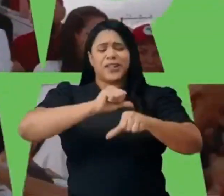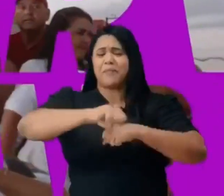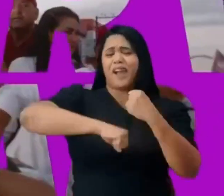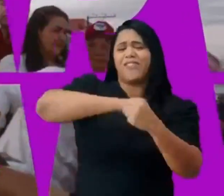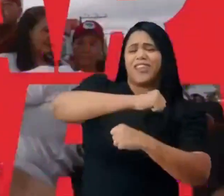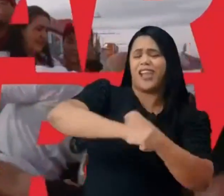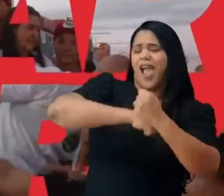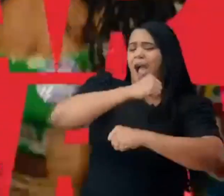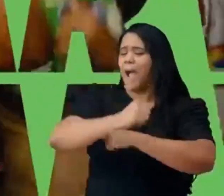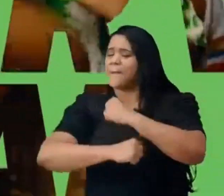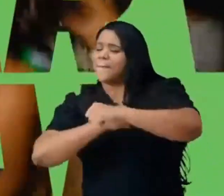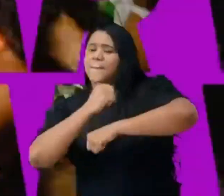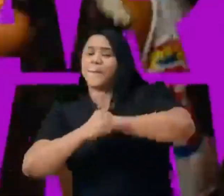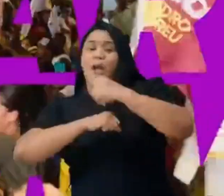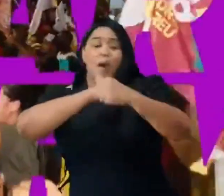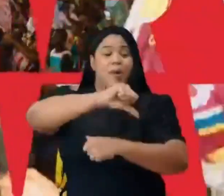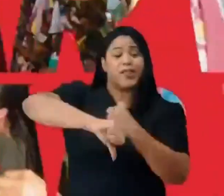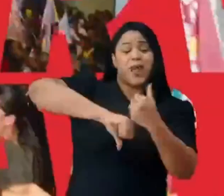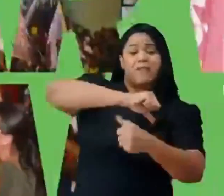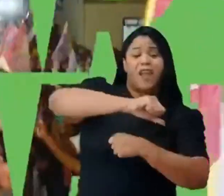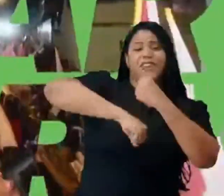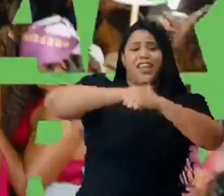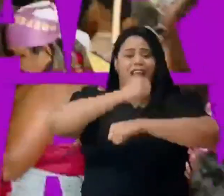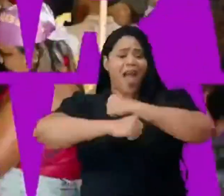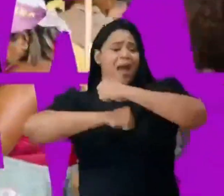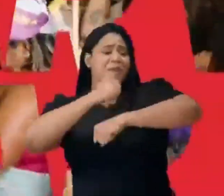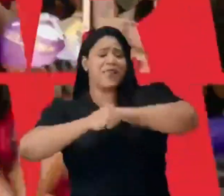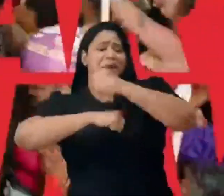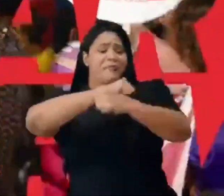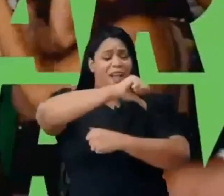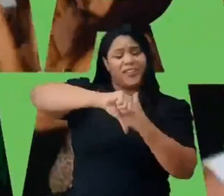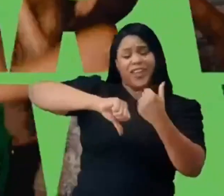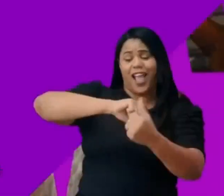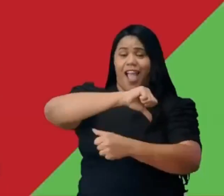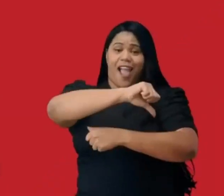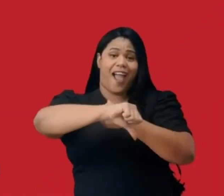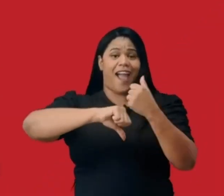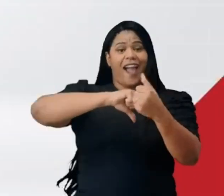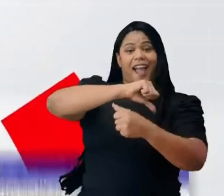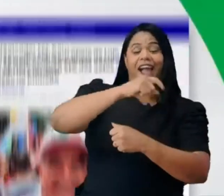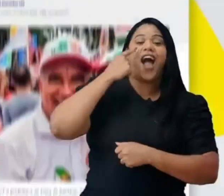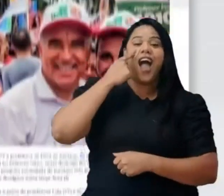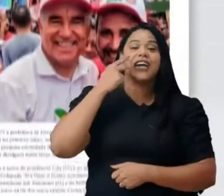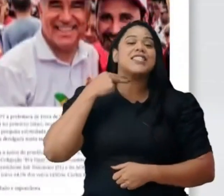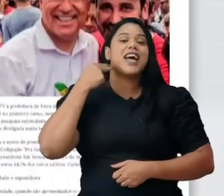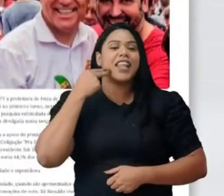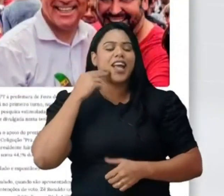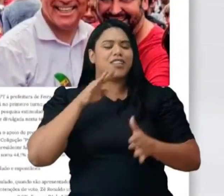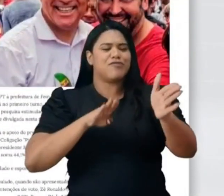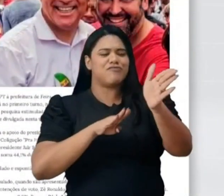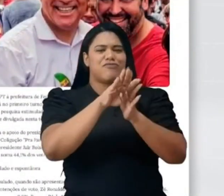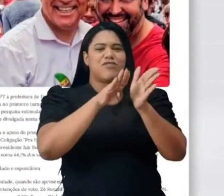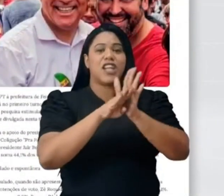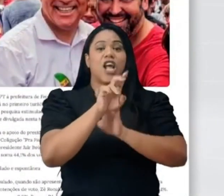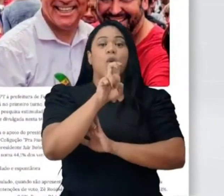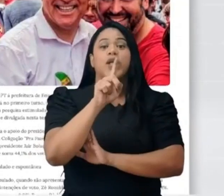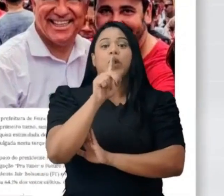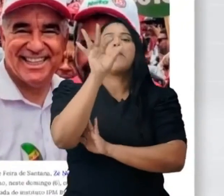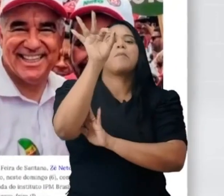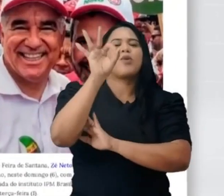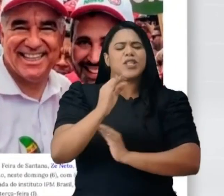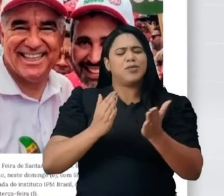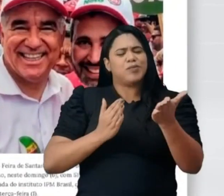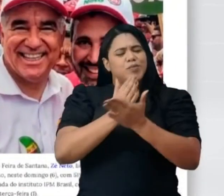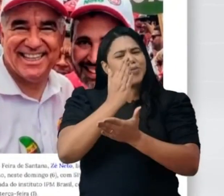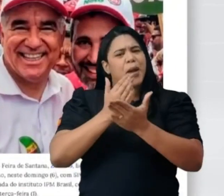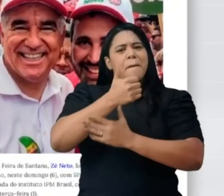pra virar, bota pra virar, bota pra virar, bota pra virar. Zé Neto chega a